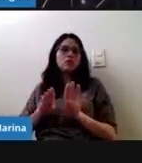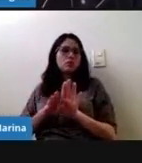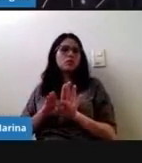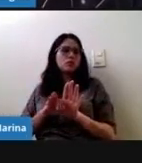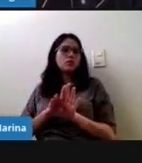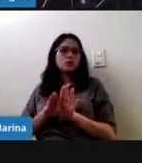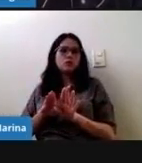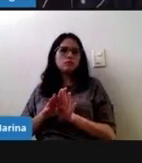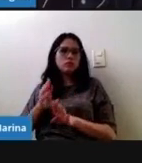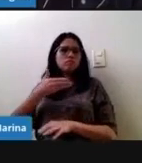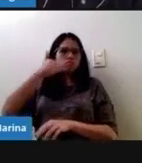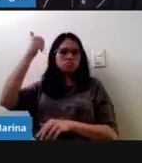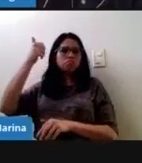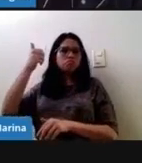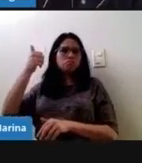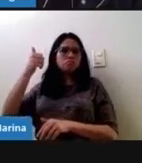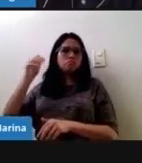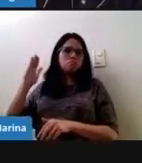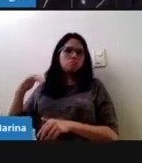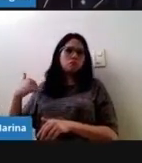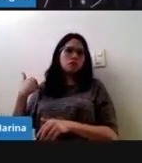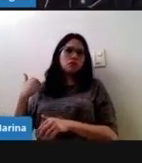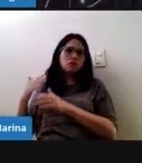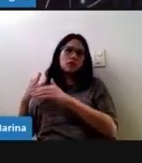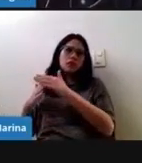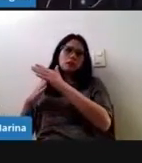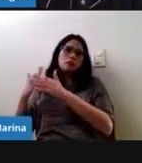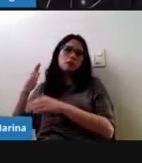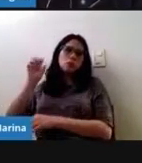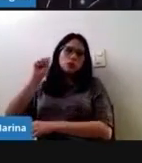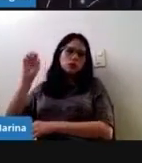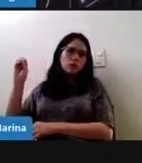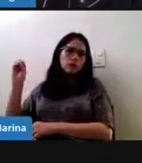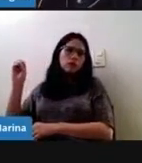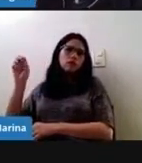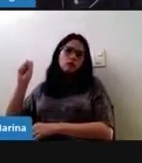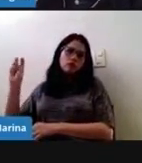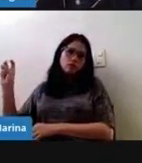expectativa de vida, elevando aí para 80 a 85 anos.